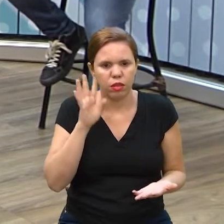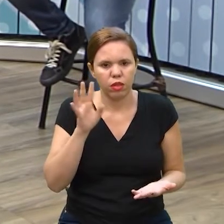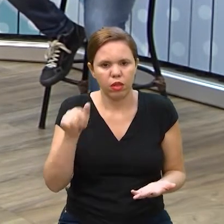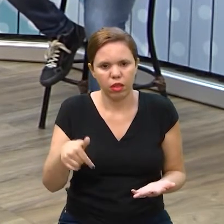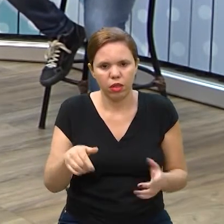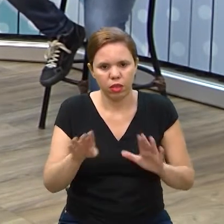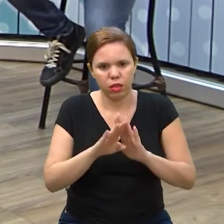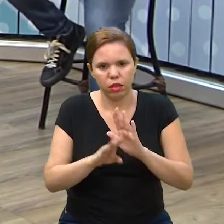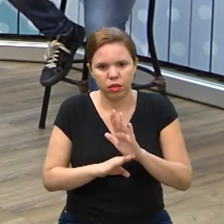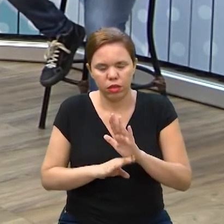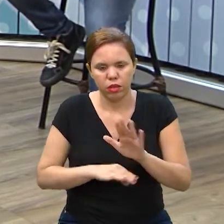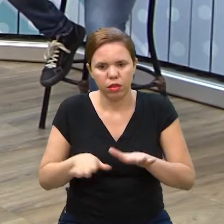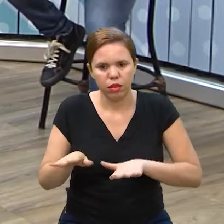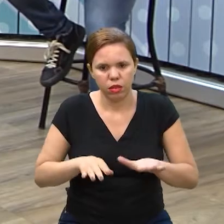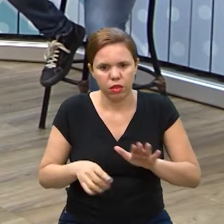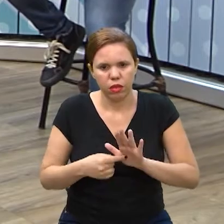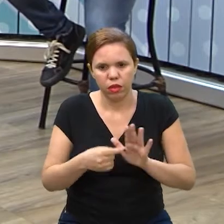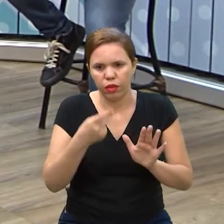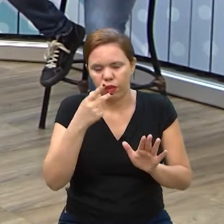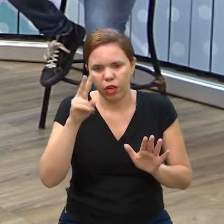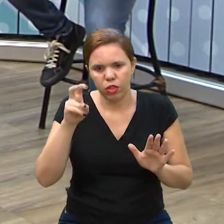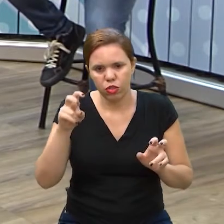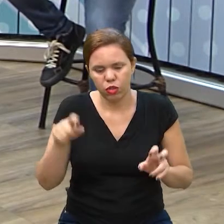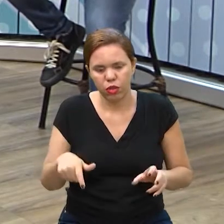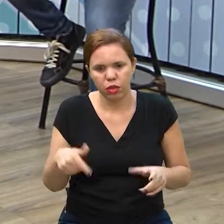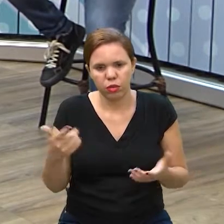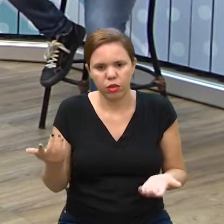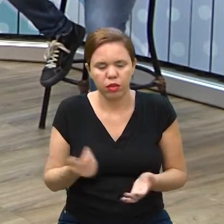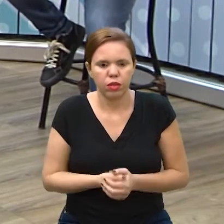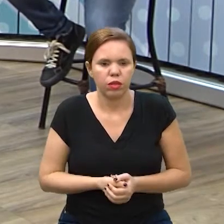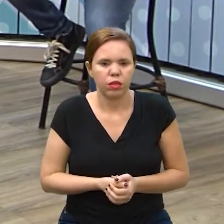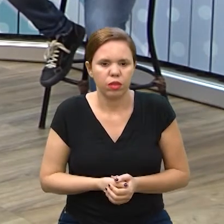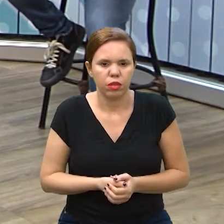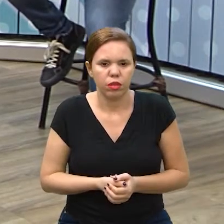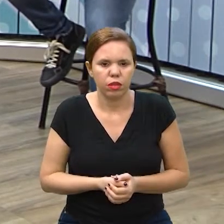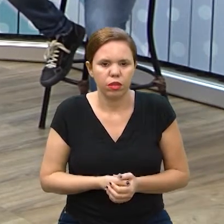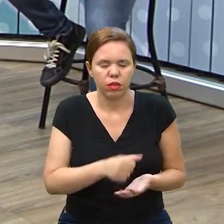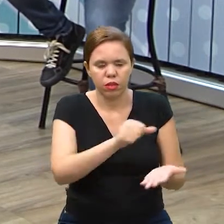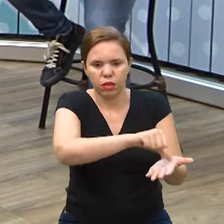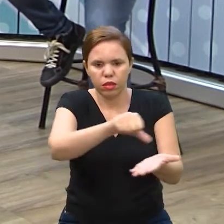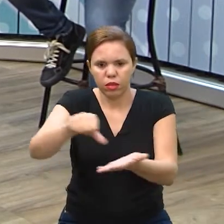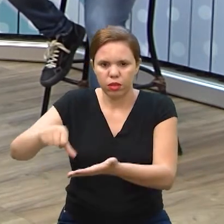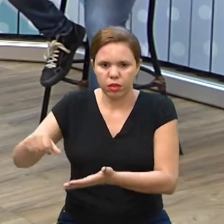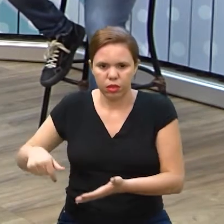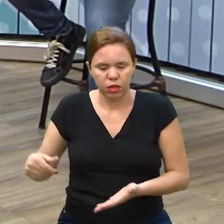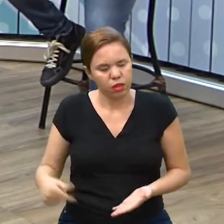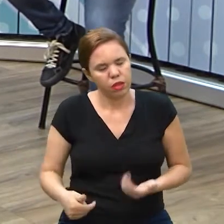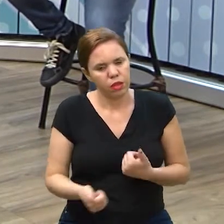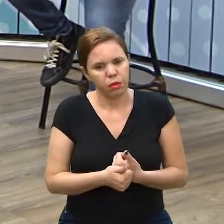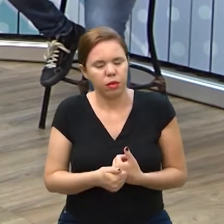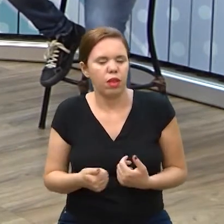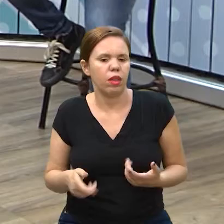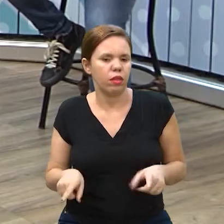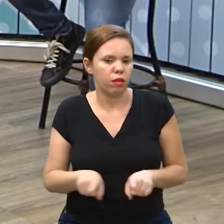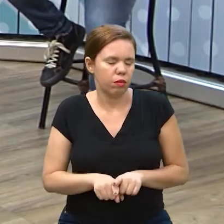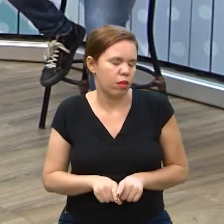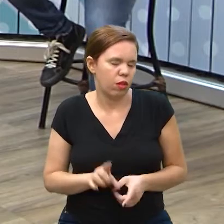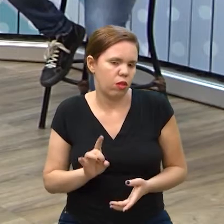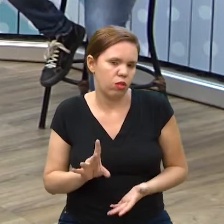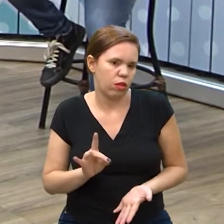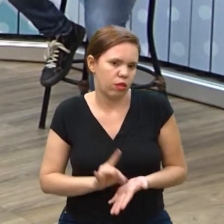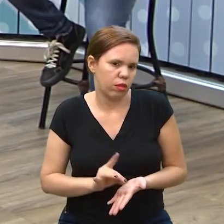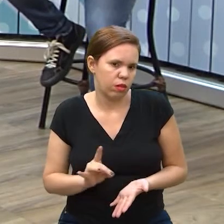legal que o Universo Épico está trazendo esse movimento também de falar um pouco sobre os influenciadores da região, né? Então são influenciadores locais. E